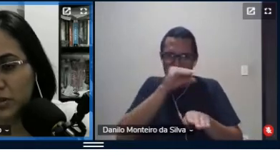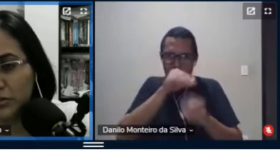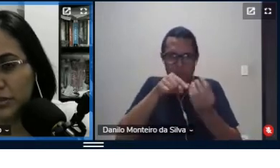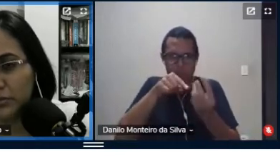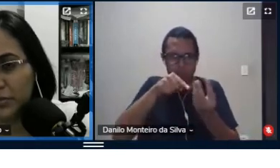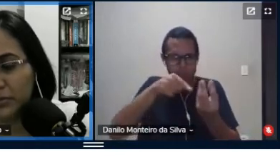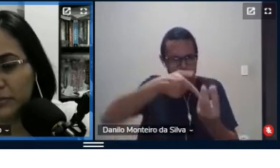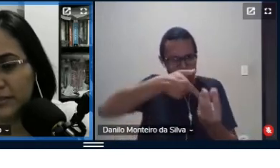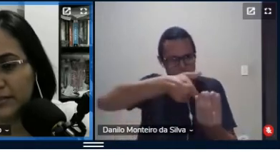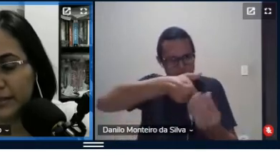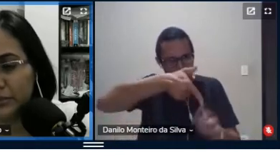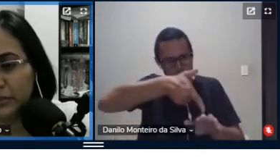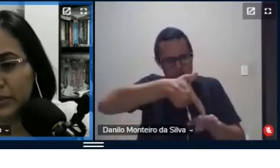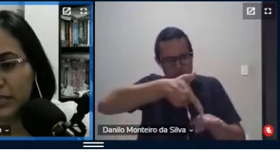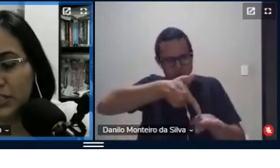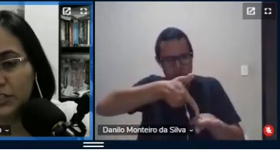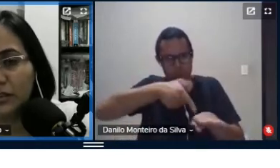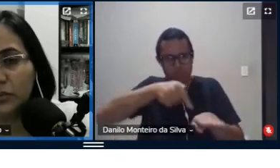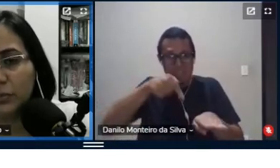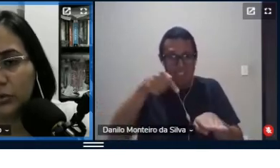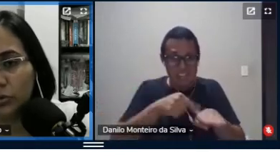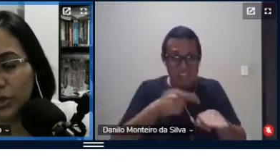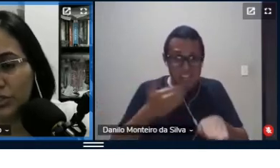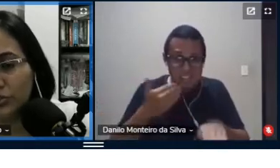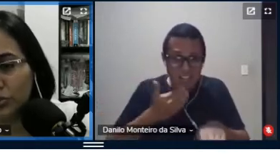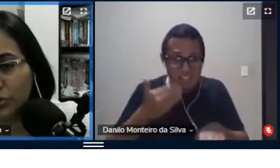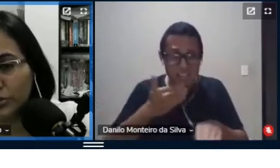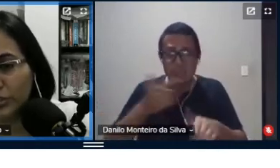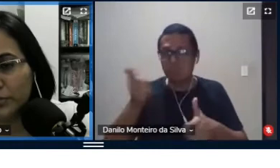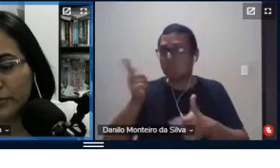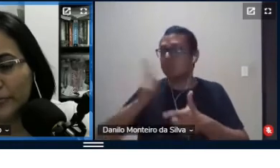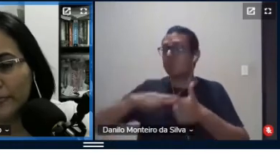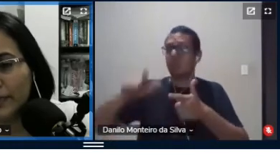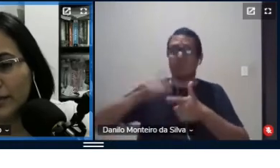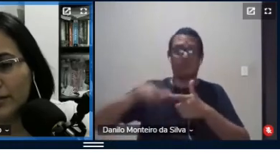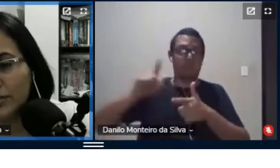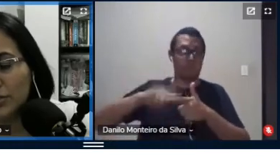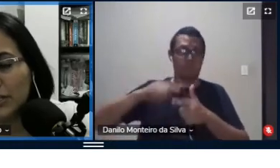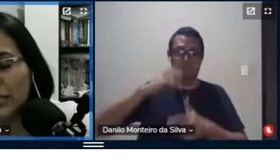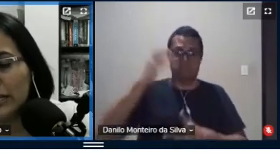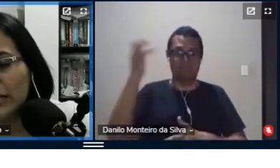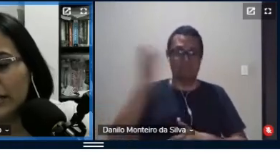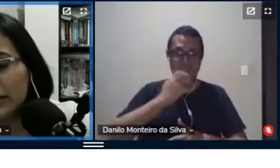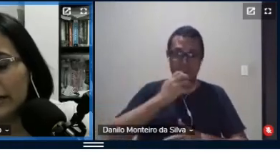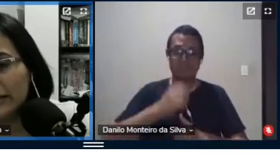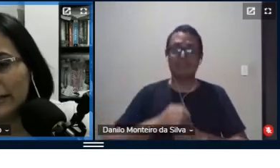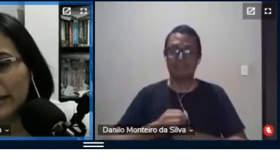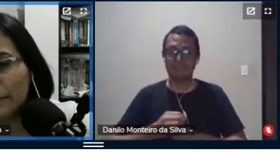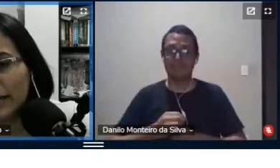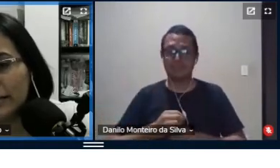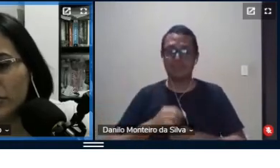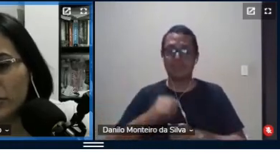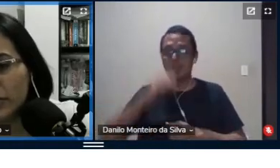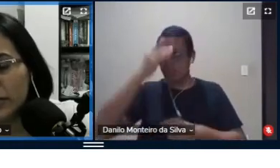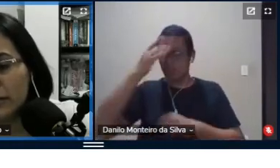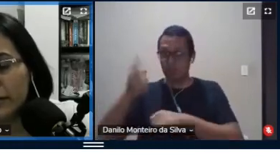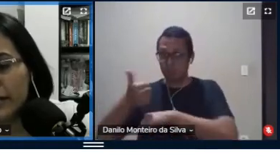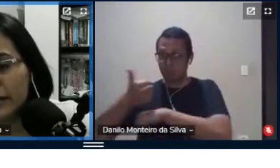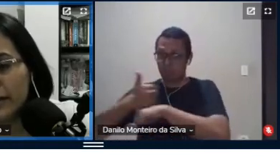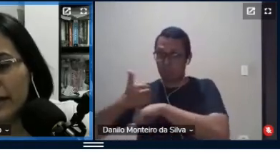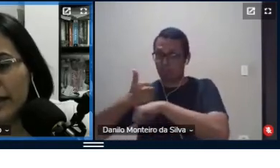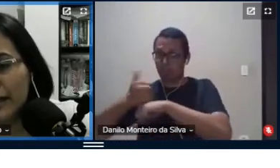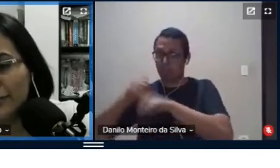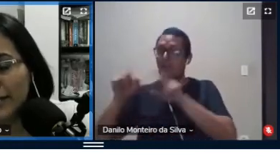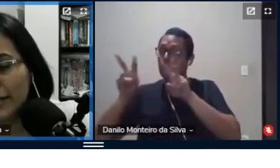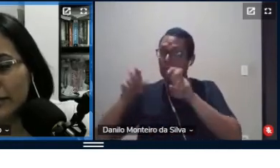Defeito em solda é um problema sério. Tanto é que a gente tem inspetor de solda, né? A gente tem aquele cara que ele trabalha só o que? Ele